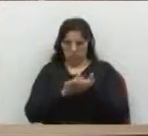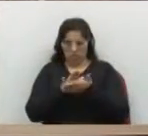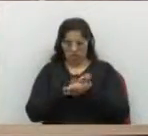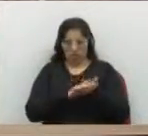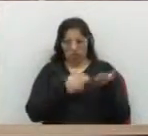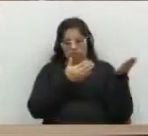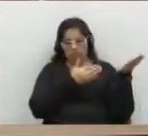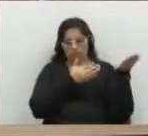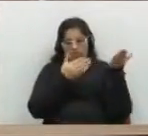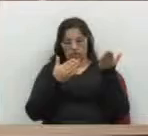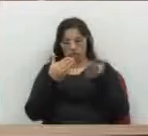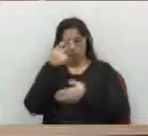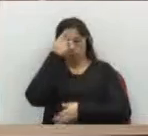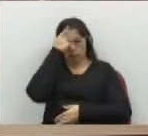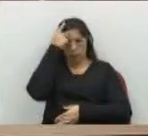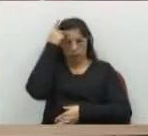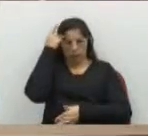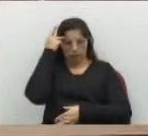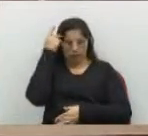prefeito. Requerimento